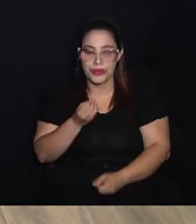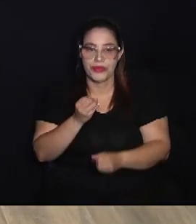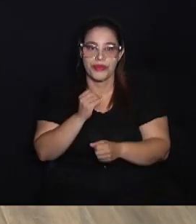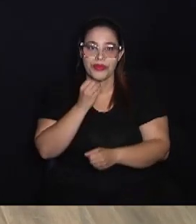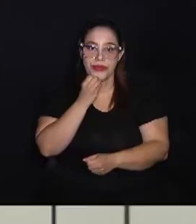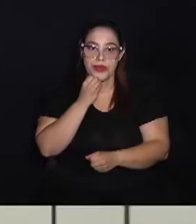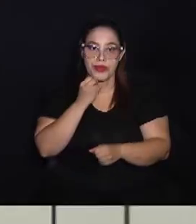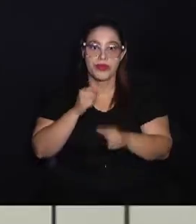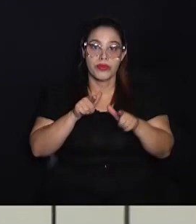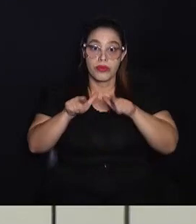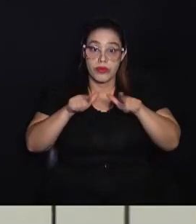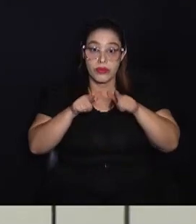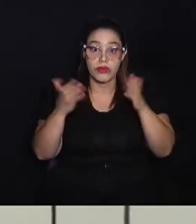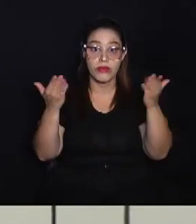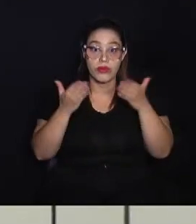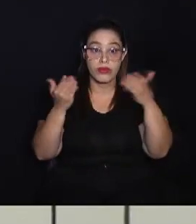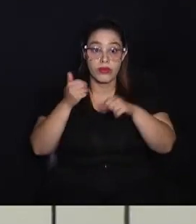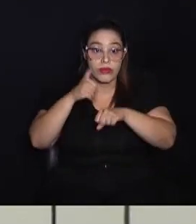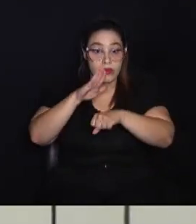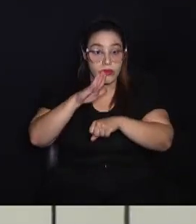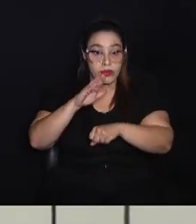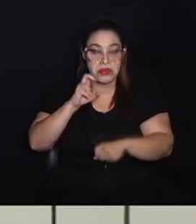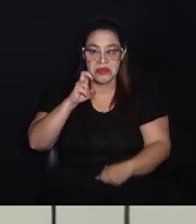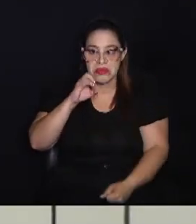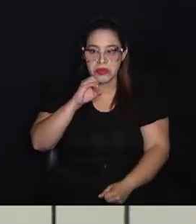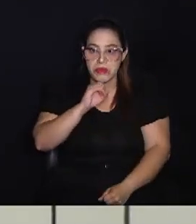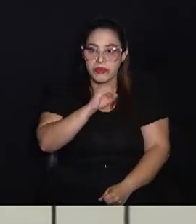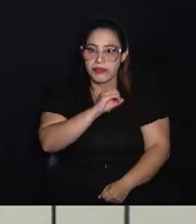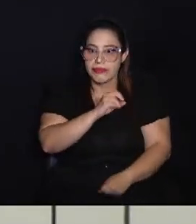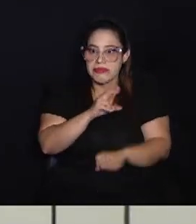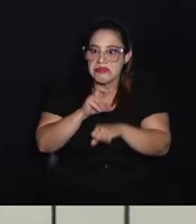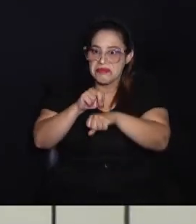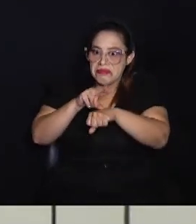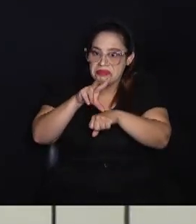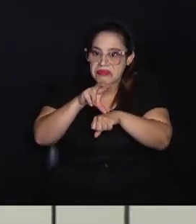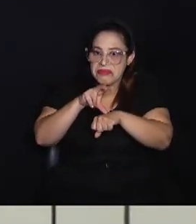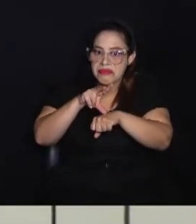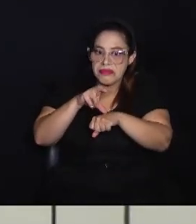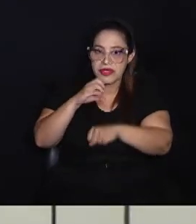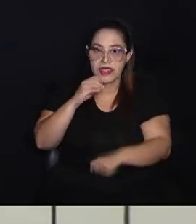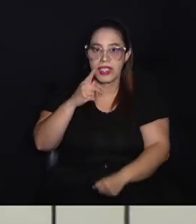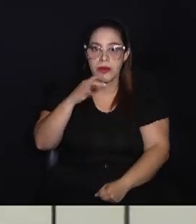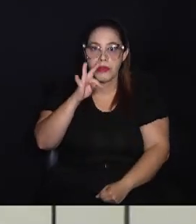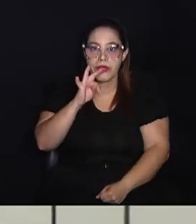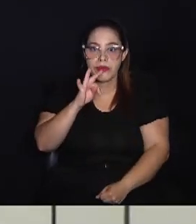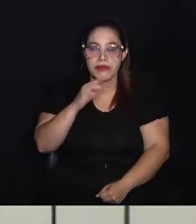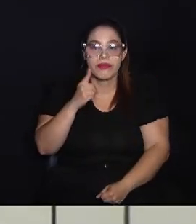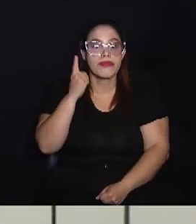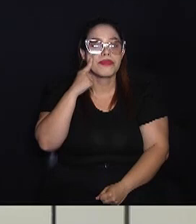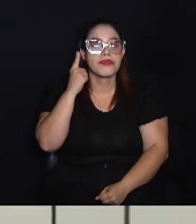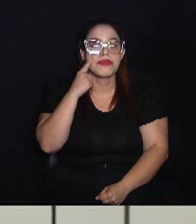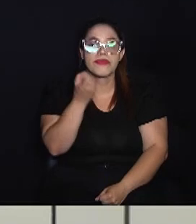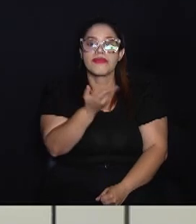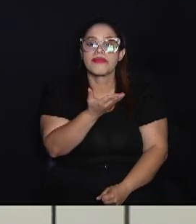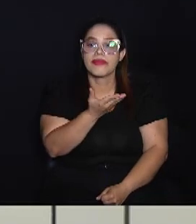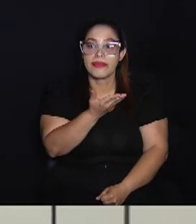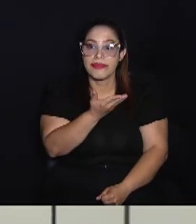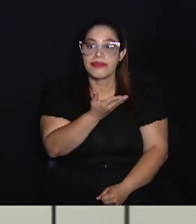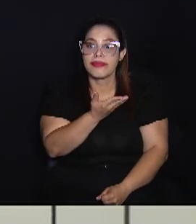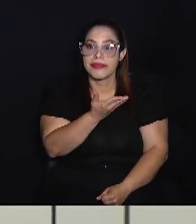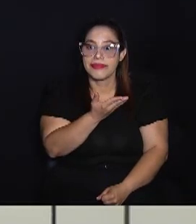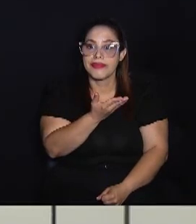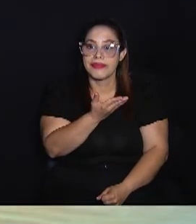trabalho. Hoje são mais de 500 vagas de emprego no CEPAT Campinas. Confira algumas delas.